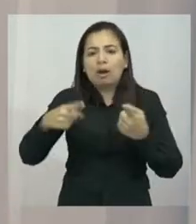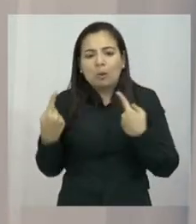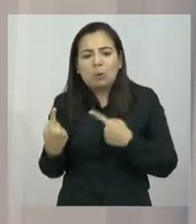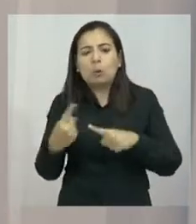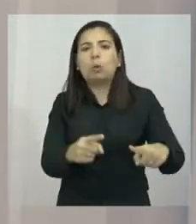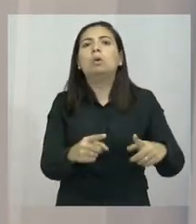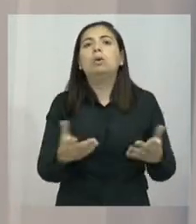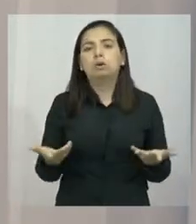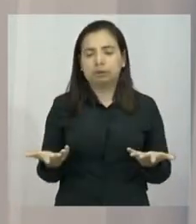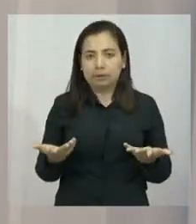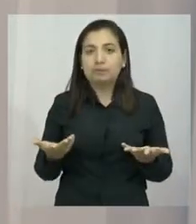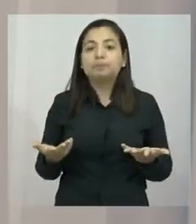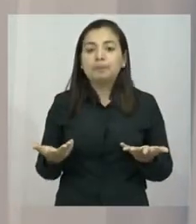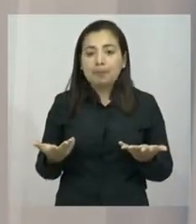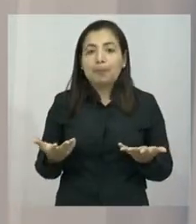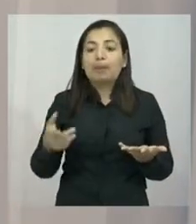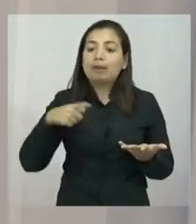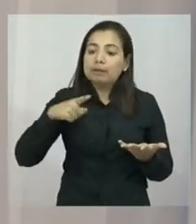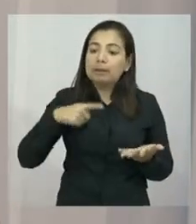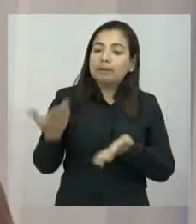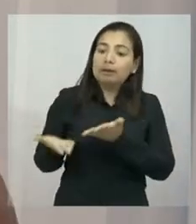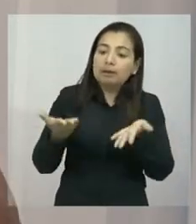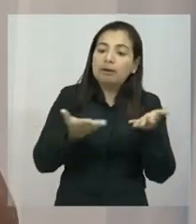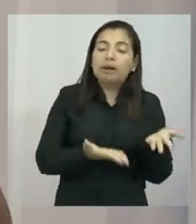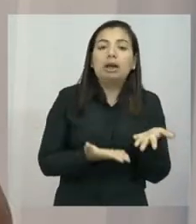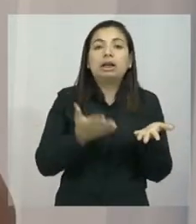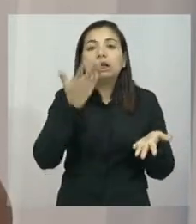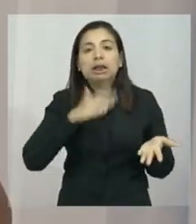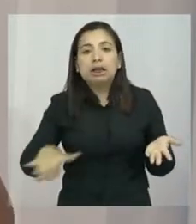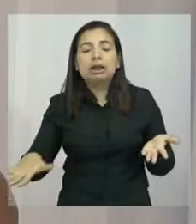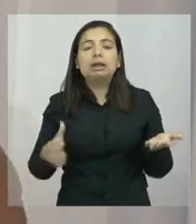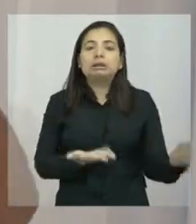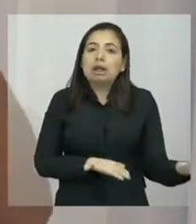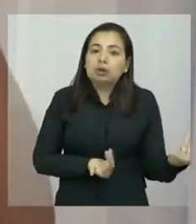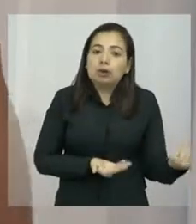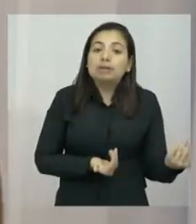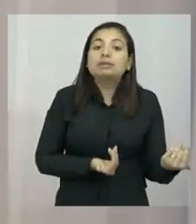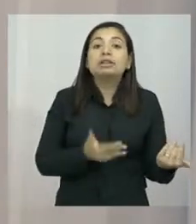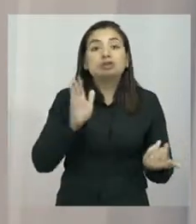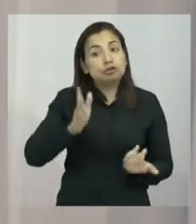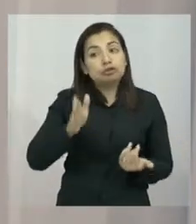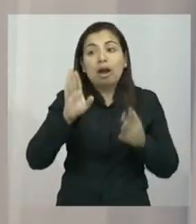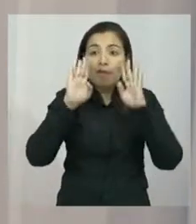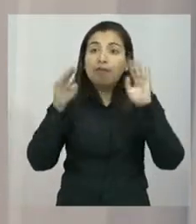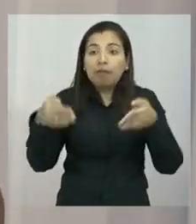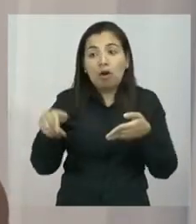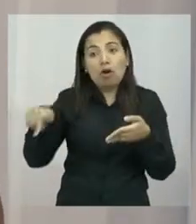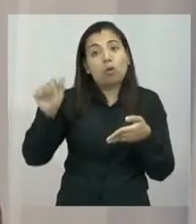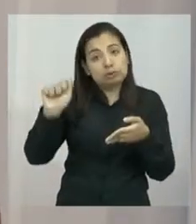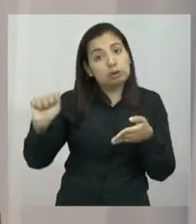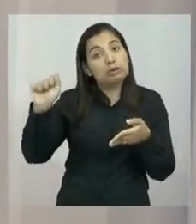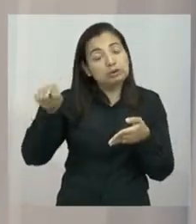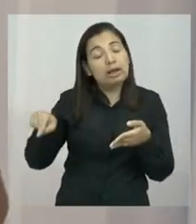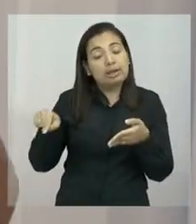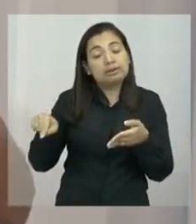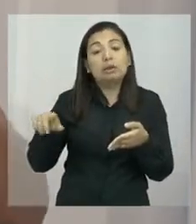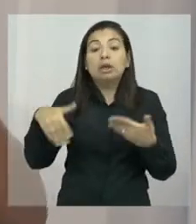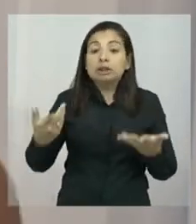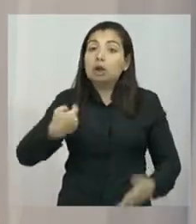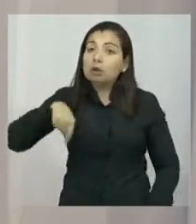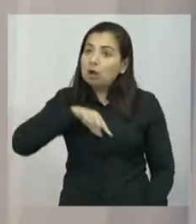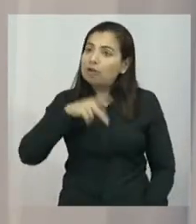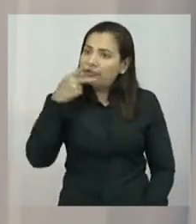prol, assim, das criança e adolescente, então já é voltado para isso daí. Quando a gente fala, é de